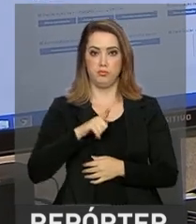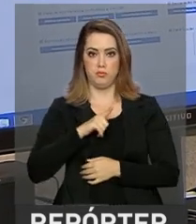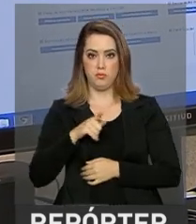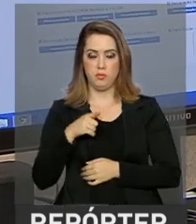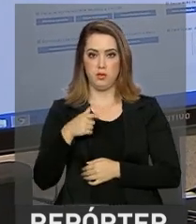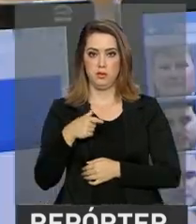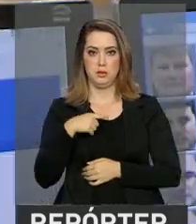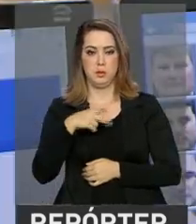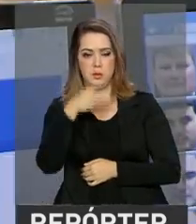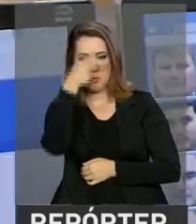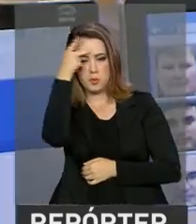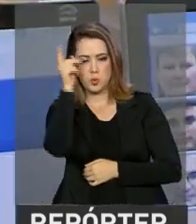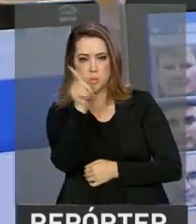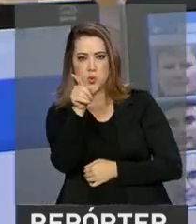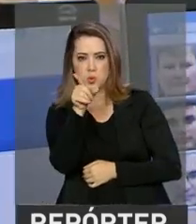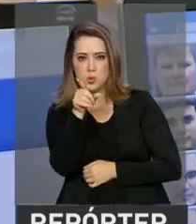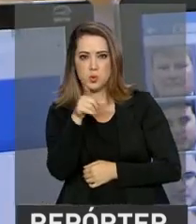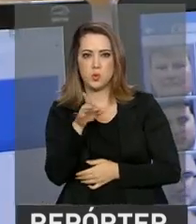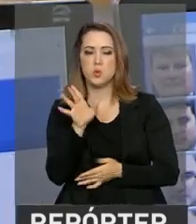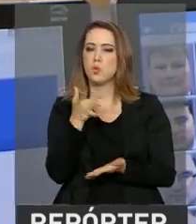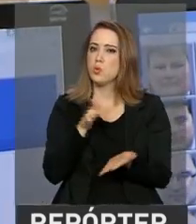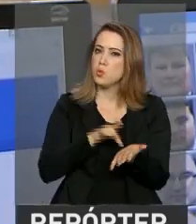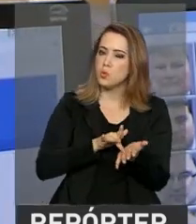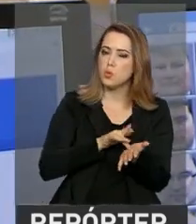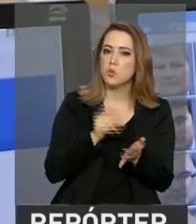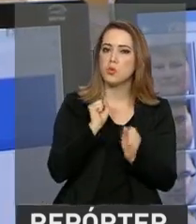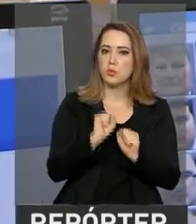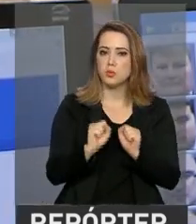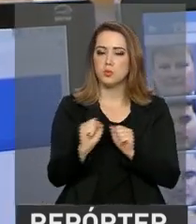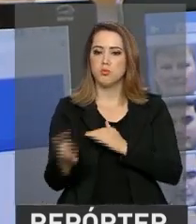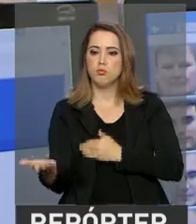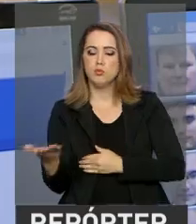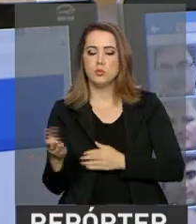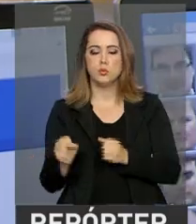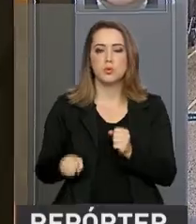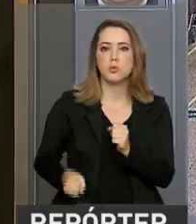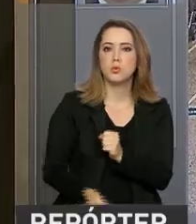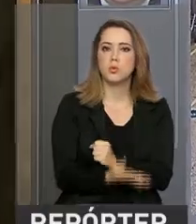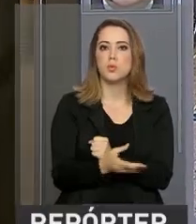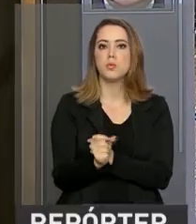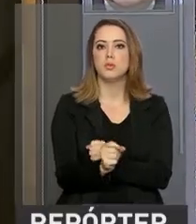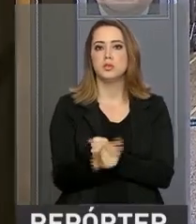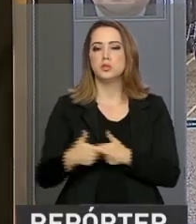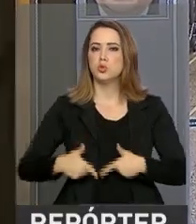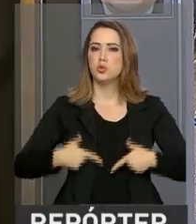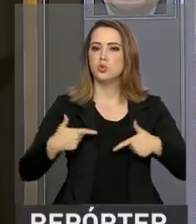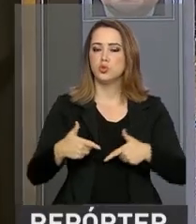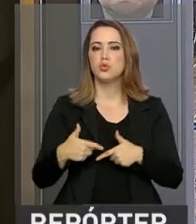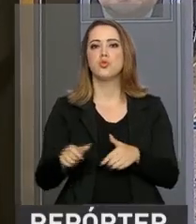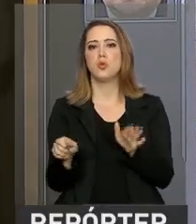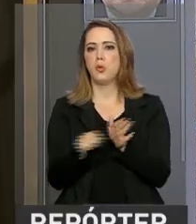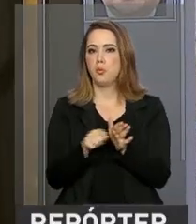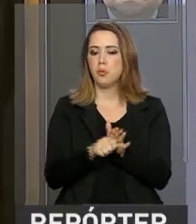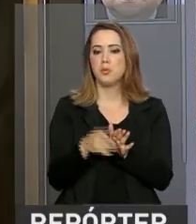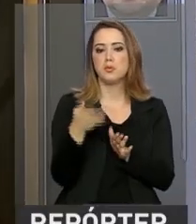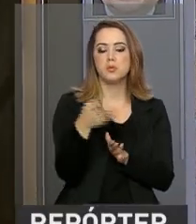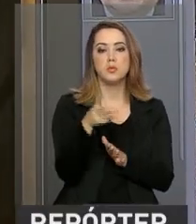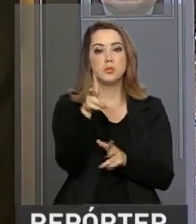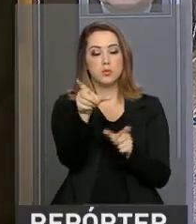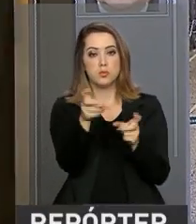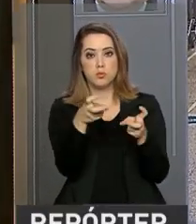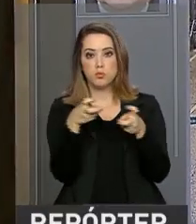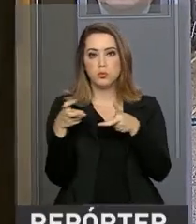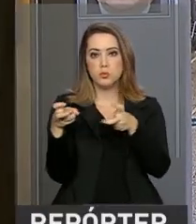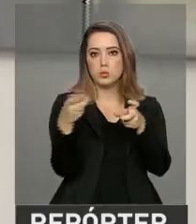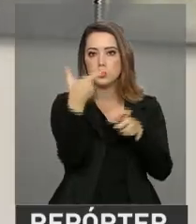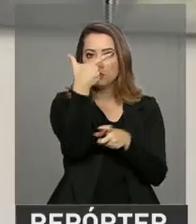praticarem contrabando e até tráfico de drogas e armas por meio de câmeras. Esse é o objetivo do moderno sistema de